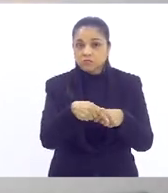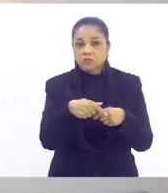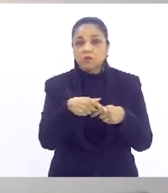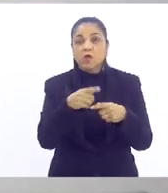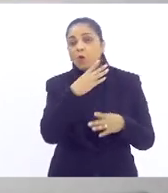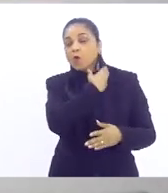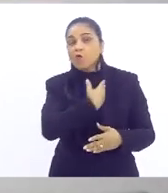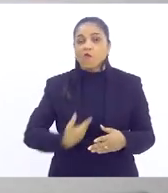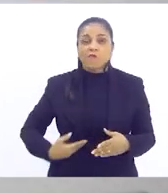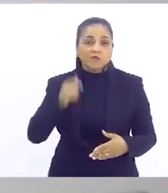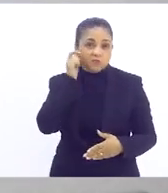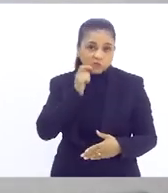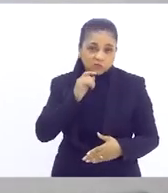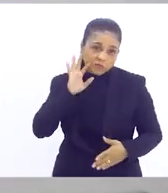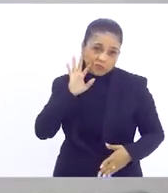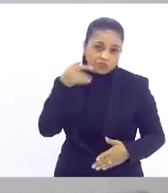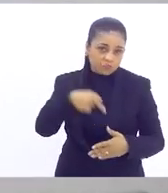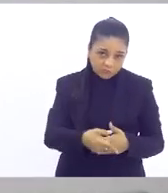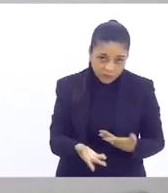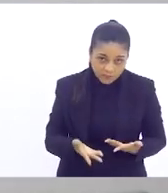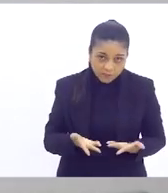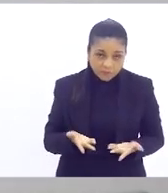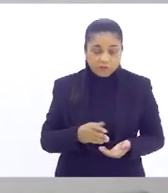é o governador do Estado